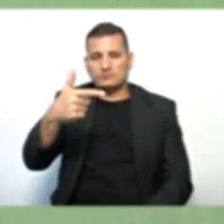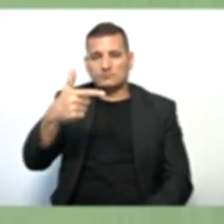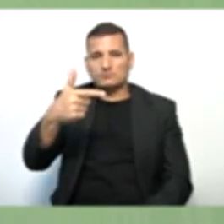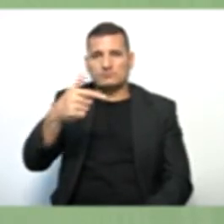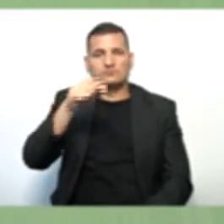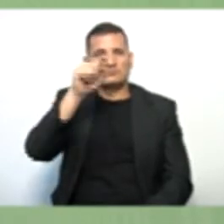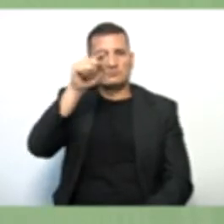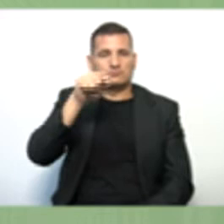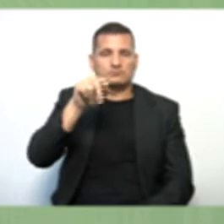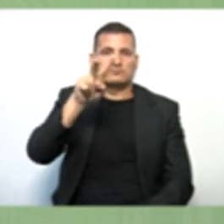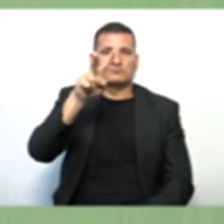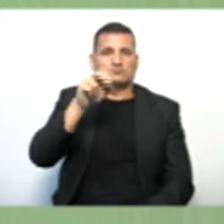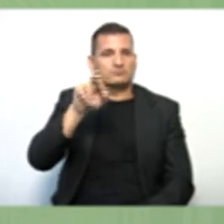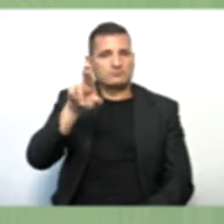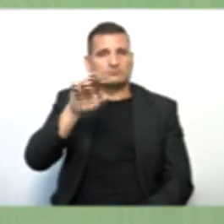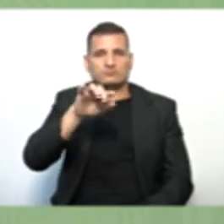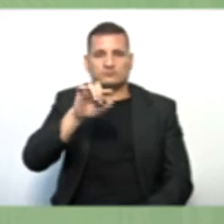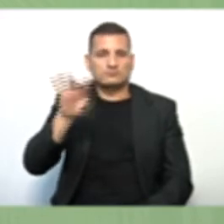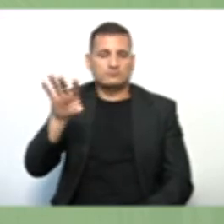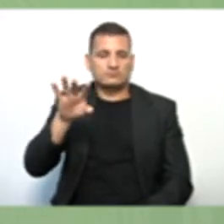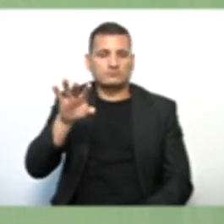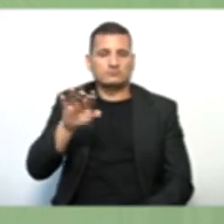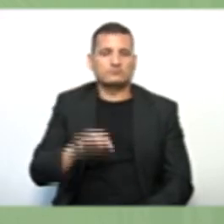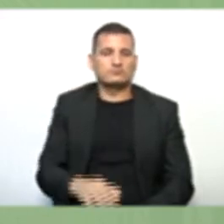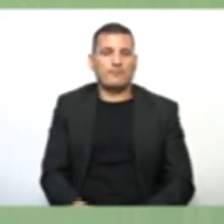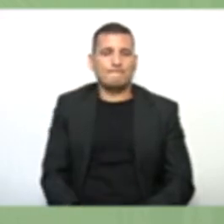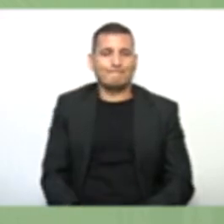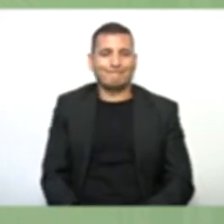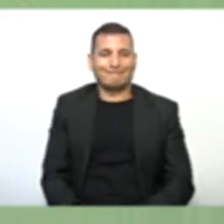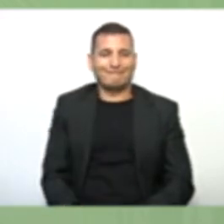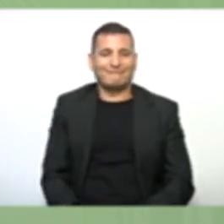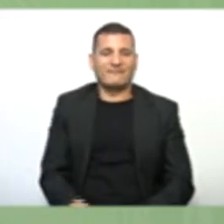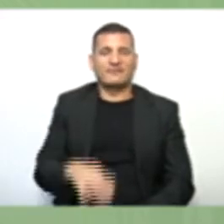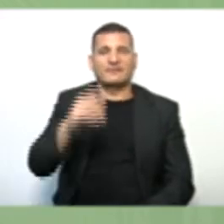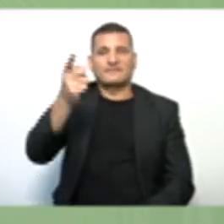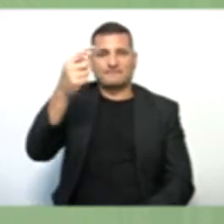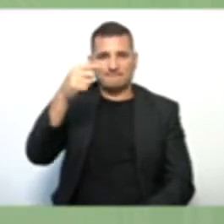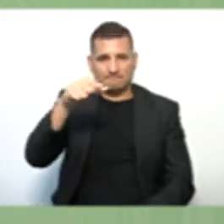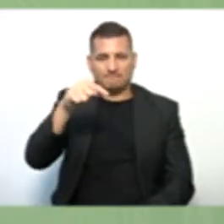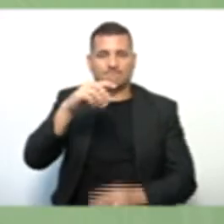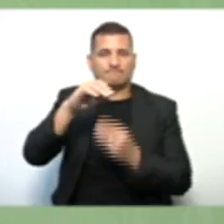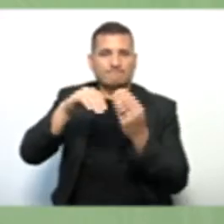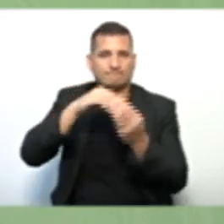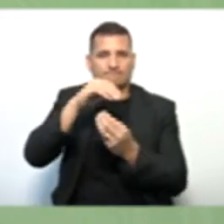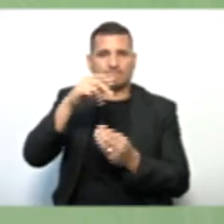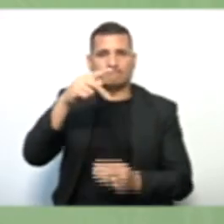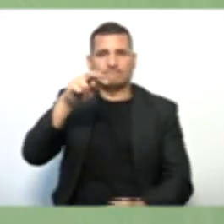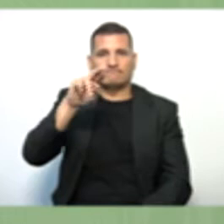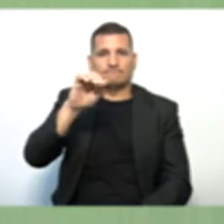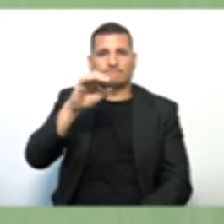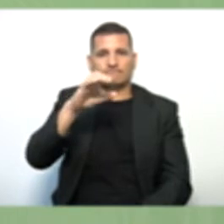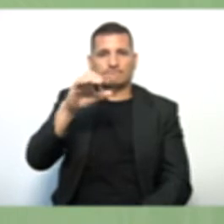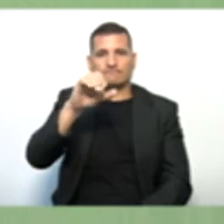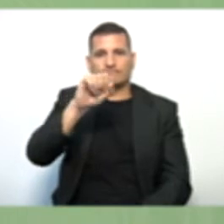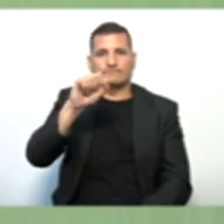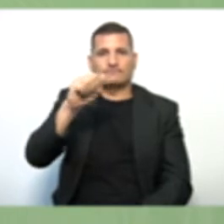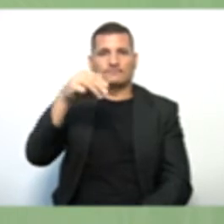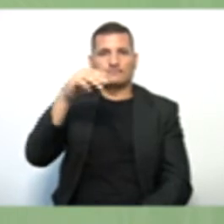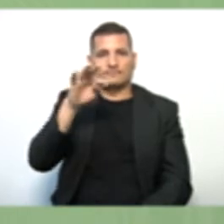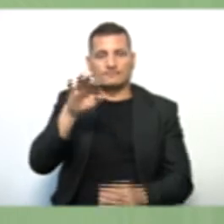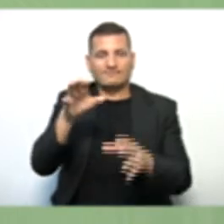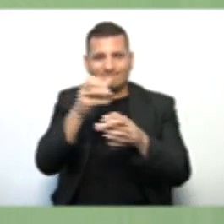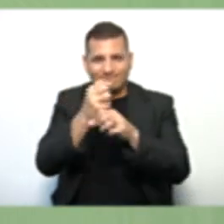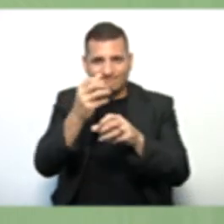variáveis, tá? Lembra disso, pessoal, por favor. O próximo aqui é o meu processamento, tá bom? O bom é que ele tem